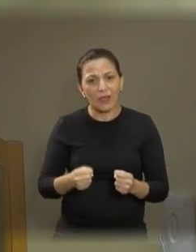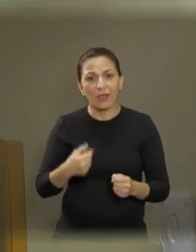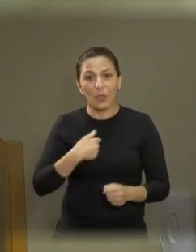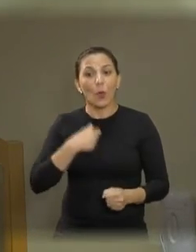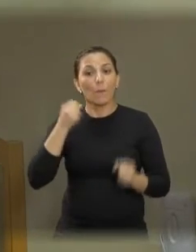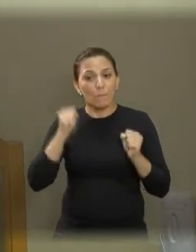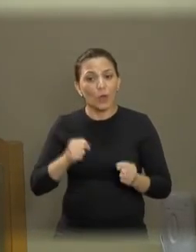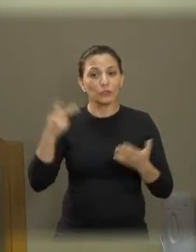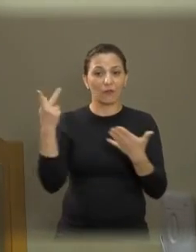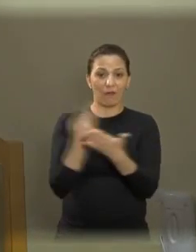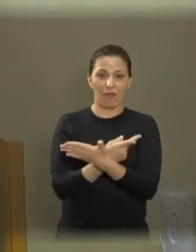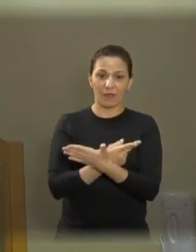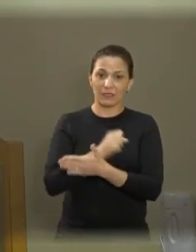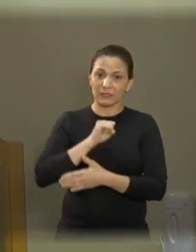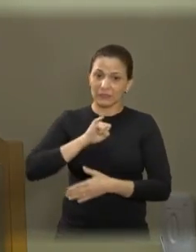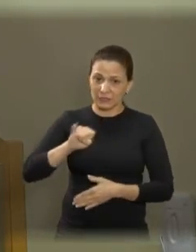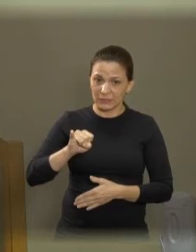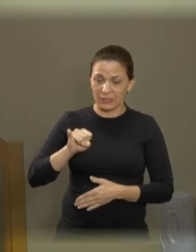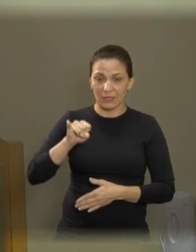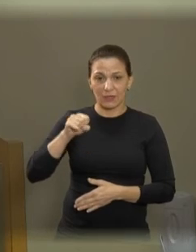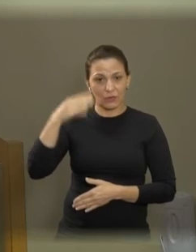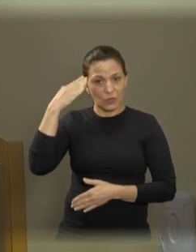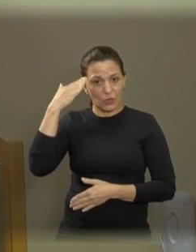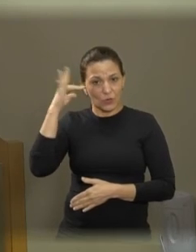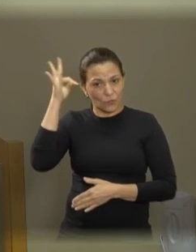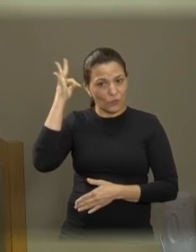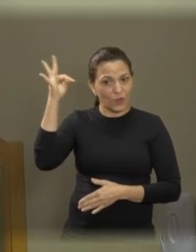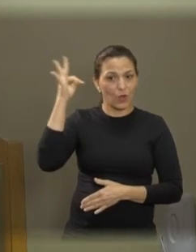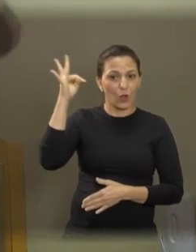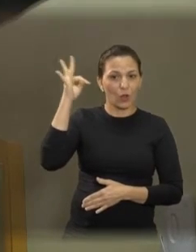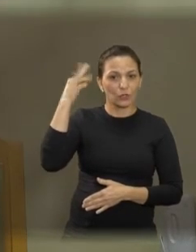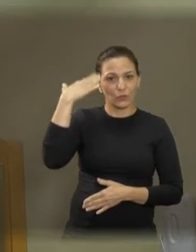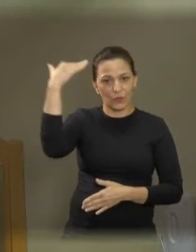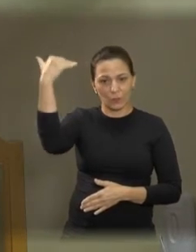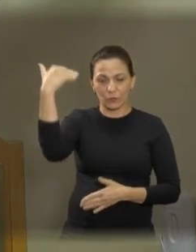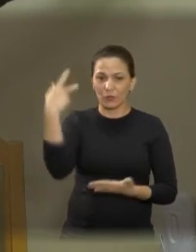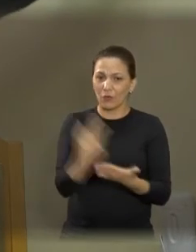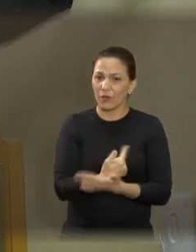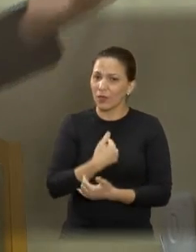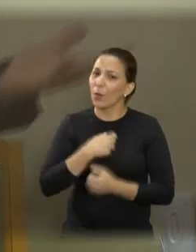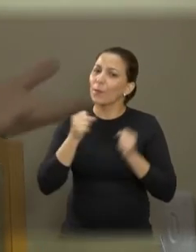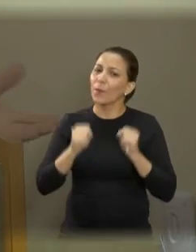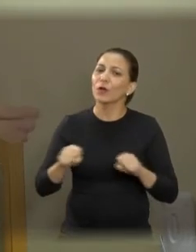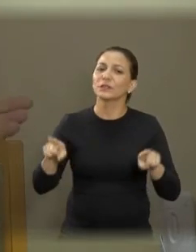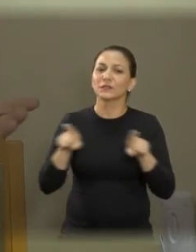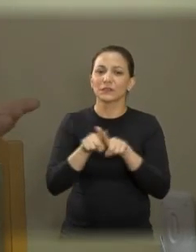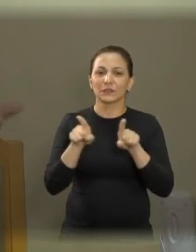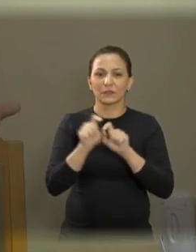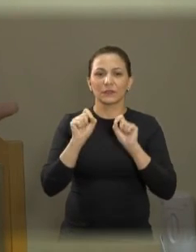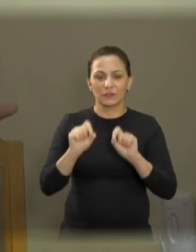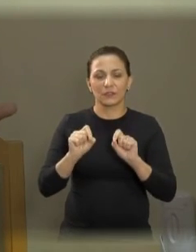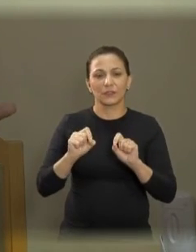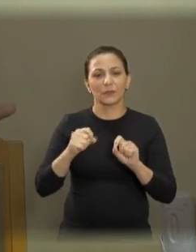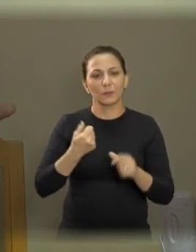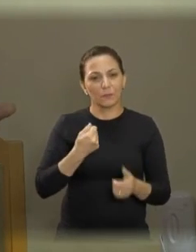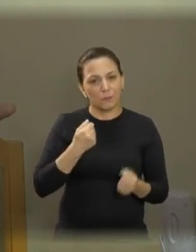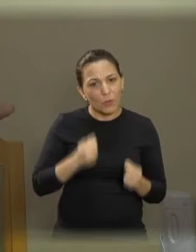errar. Se Hipócrates errou, eu tenho um grau de liberdade muito maior para